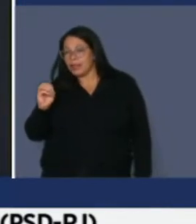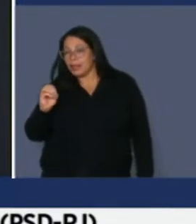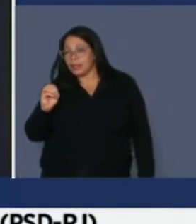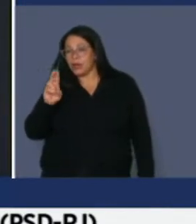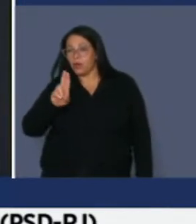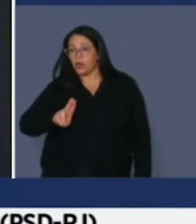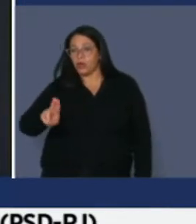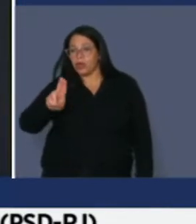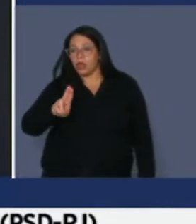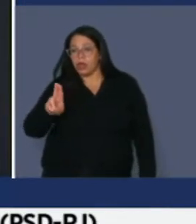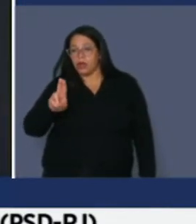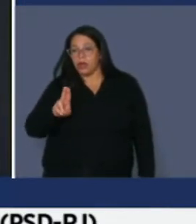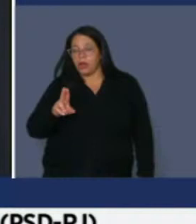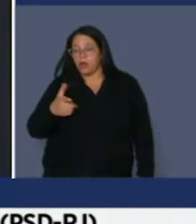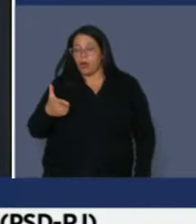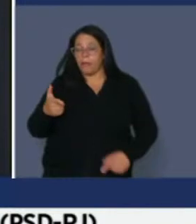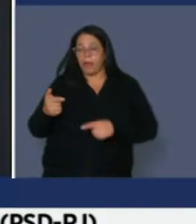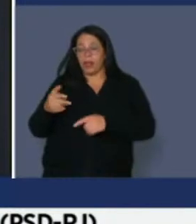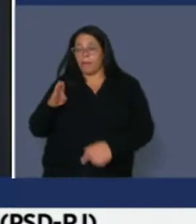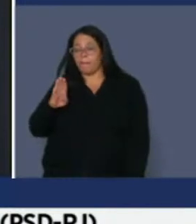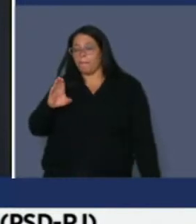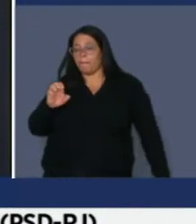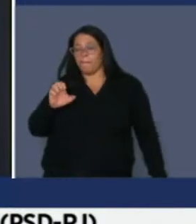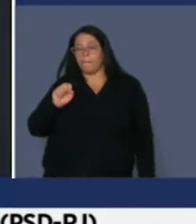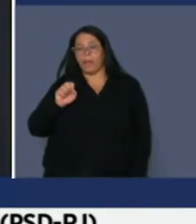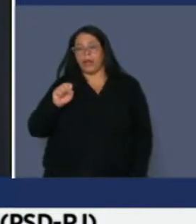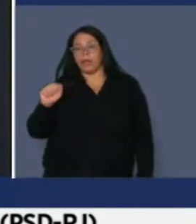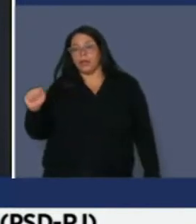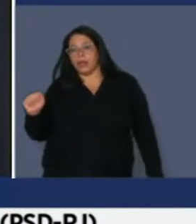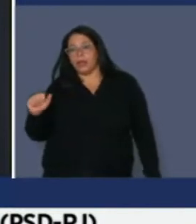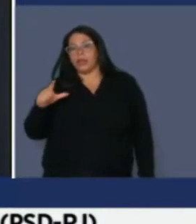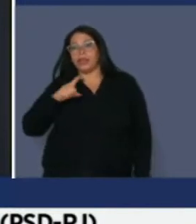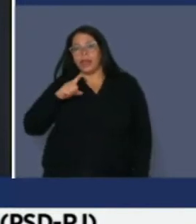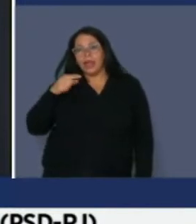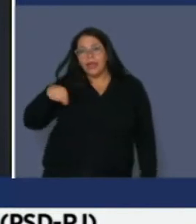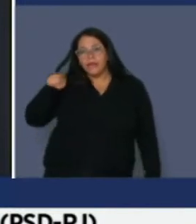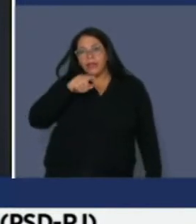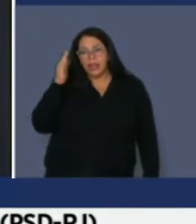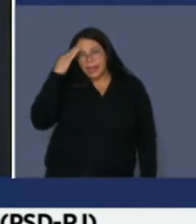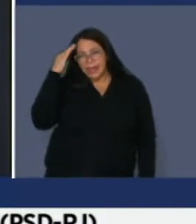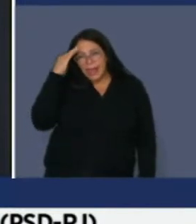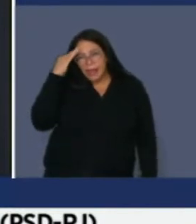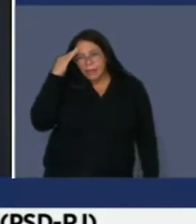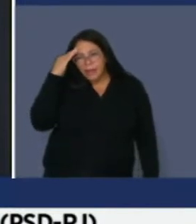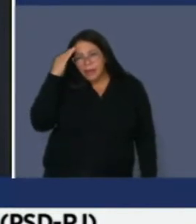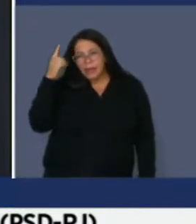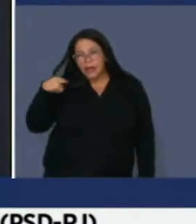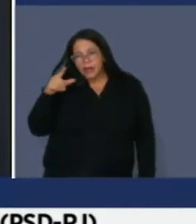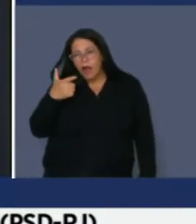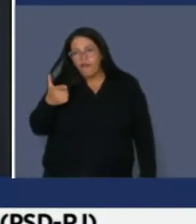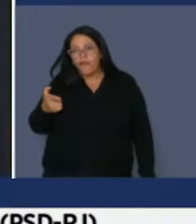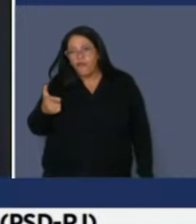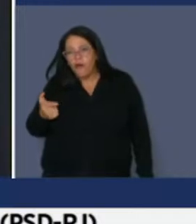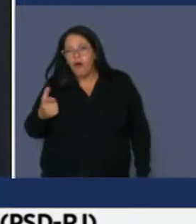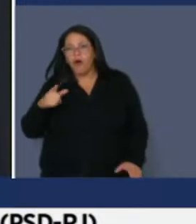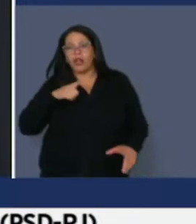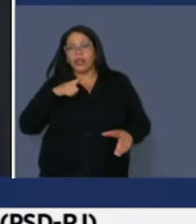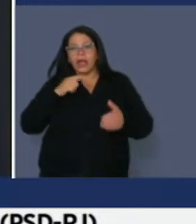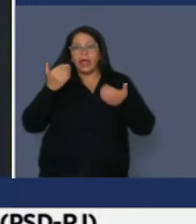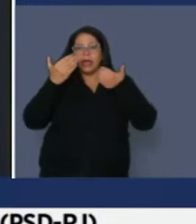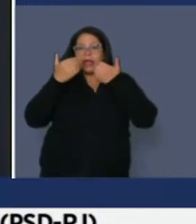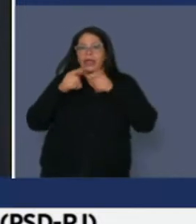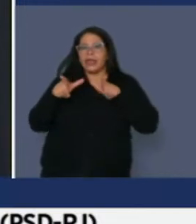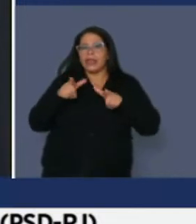utilizando uma pistola Bersa. A quem tem um pouco de entendimento de arma, de fogo, um pouco de entendimento